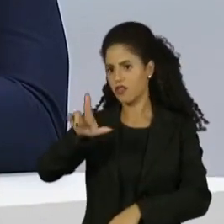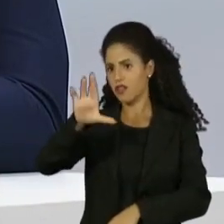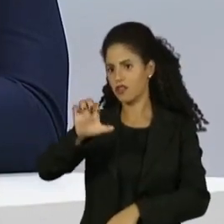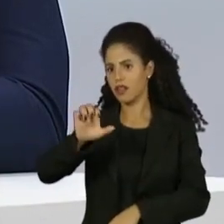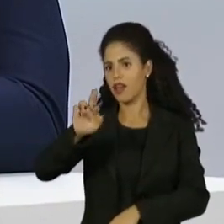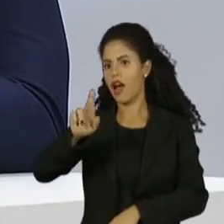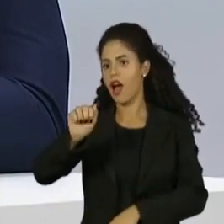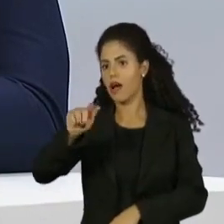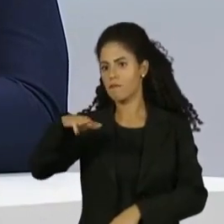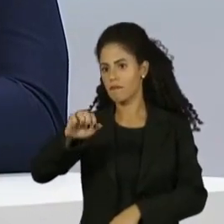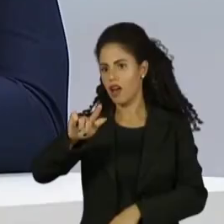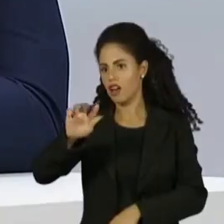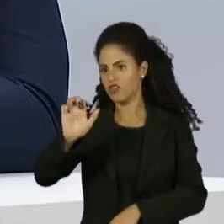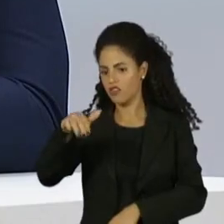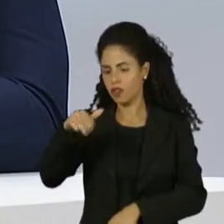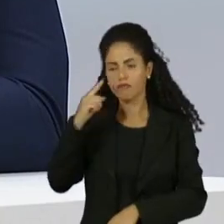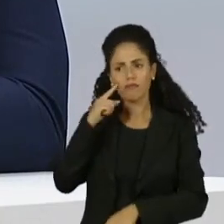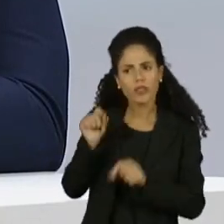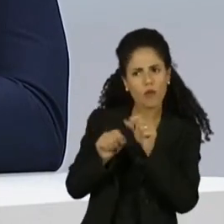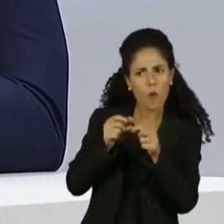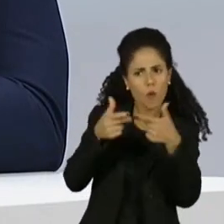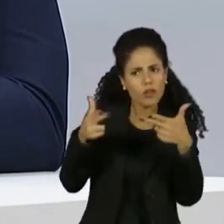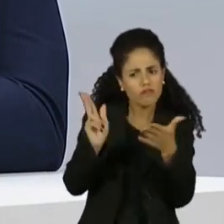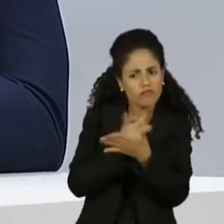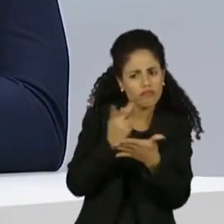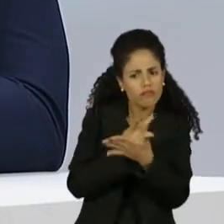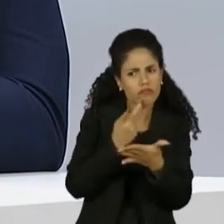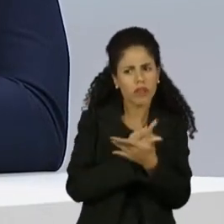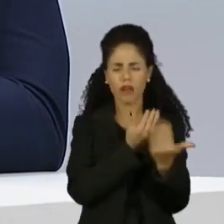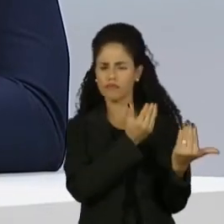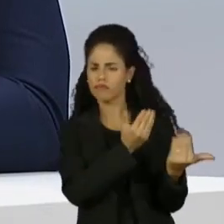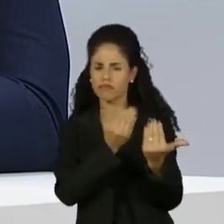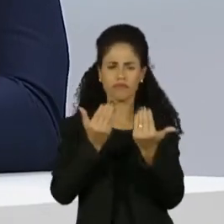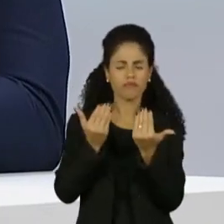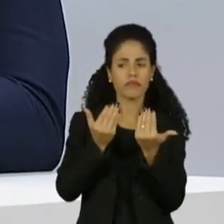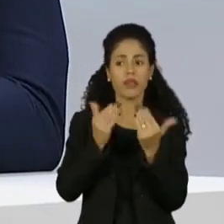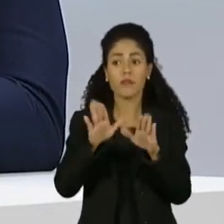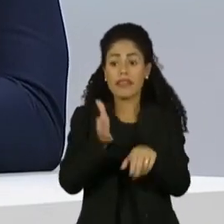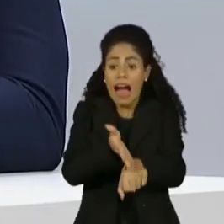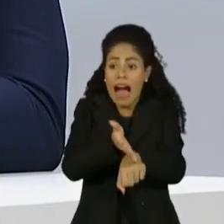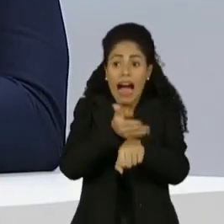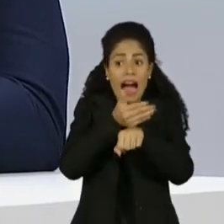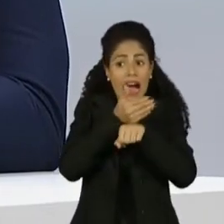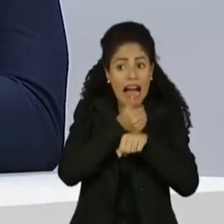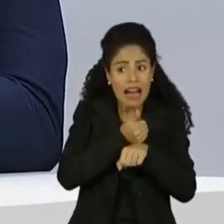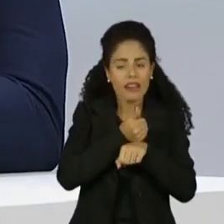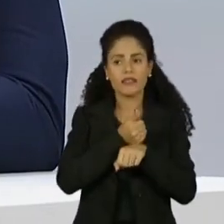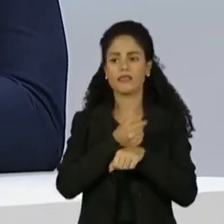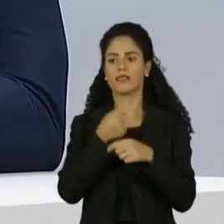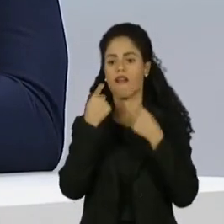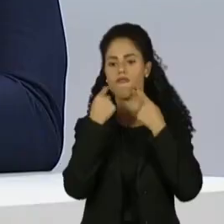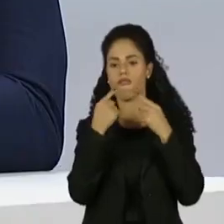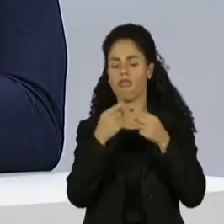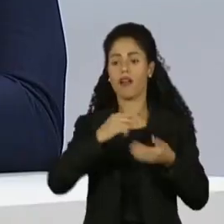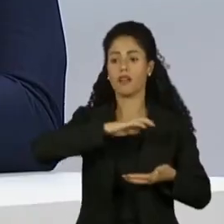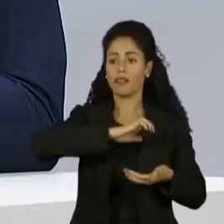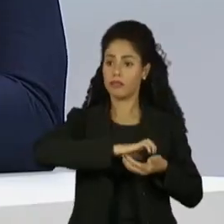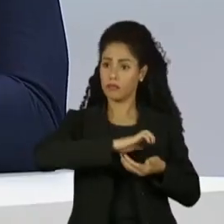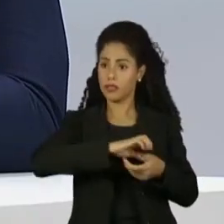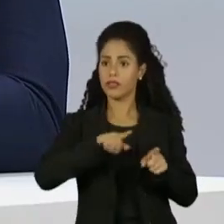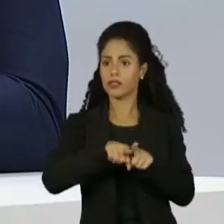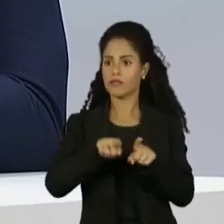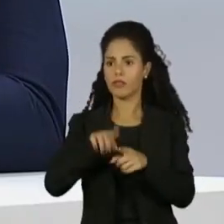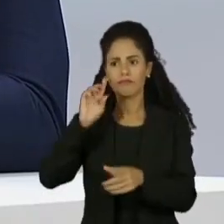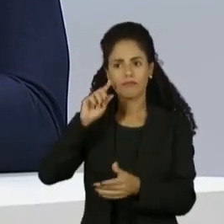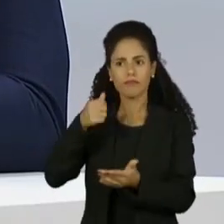figura central nessas supostas irregularidades, nessas suspeitas. Antes de criticarmos um pouco o STF e a atuação de